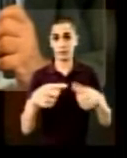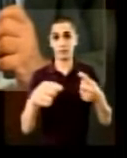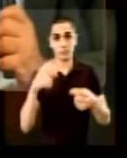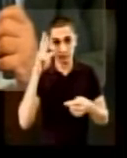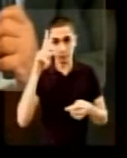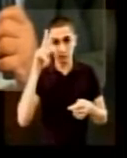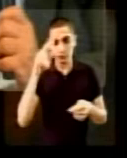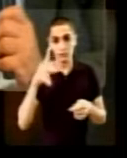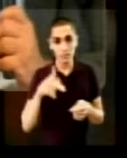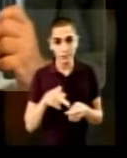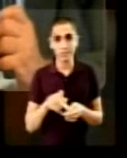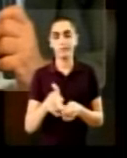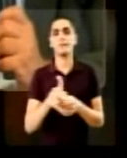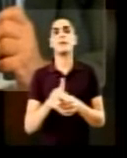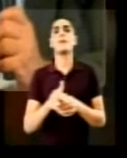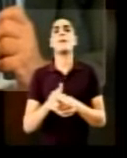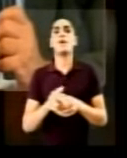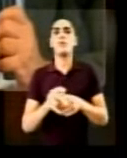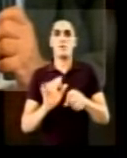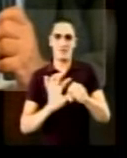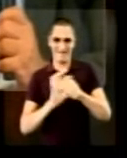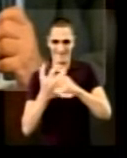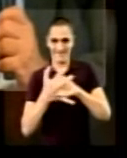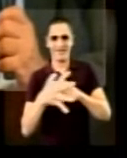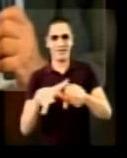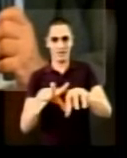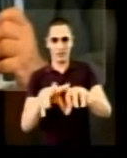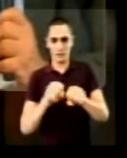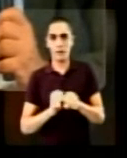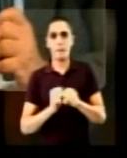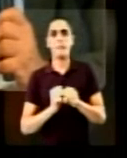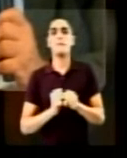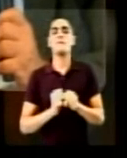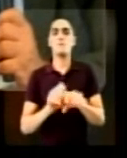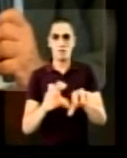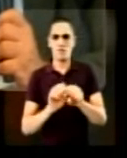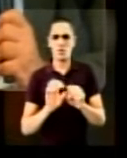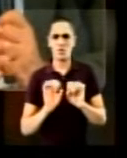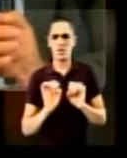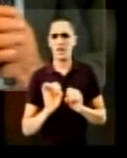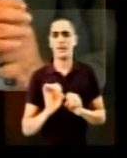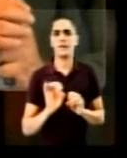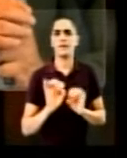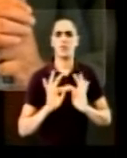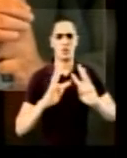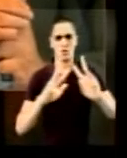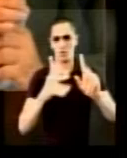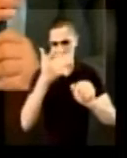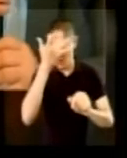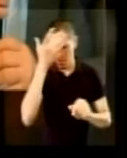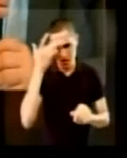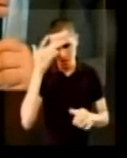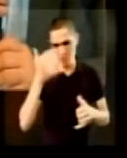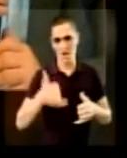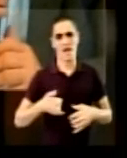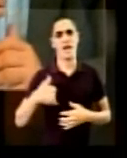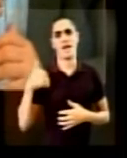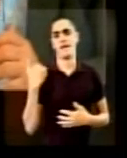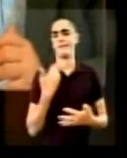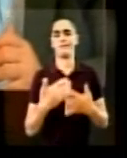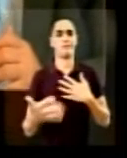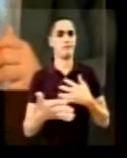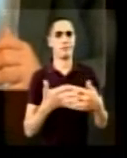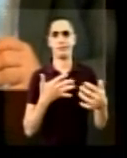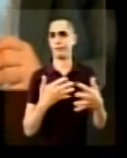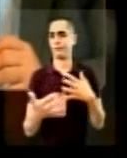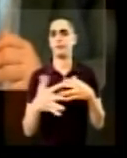todas as idades e causa mortalidade em todas as idades. É fundamental que todo mundo perceba